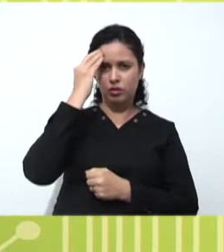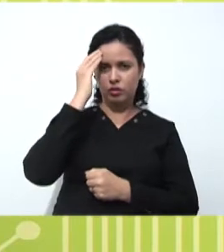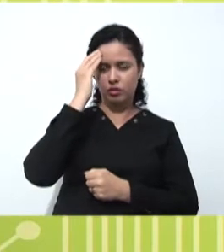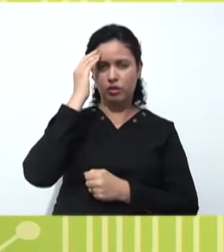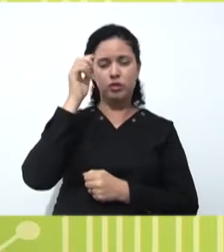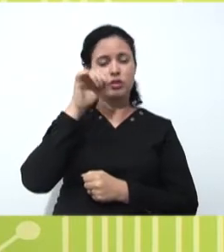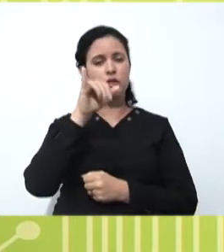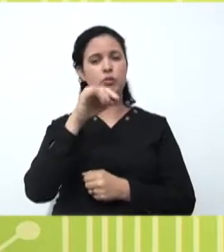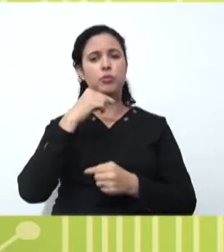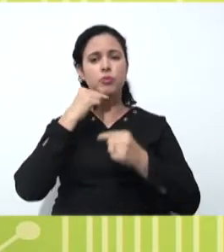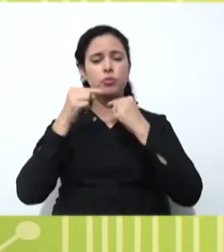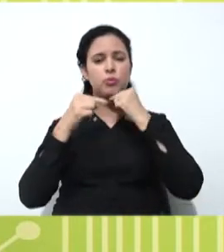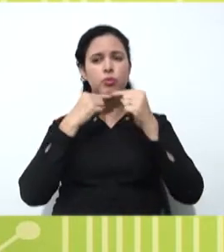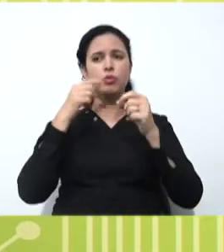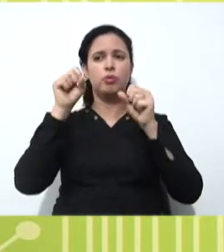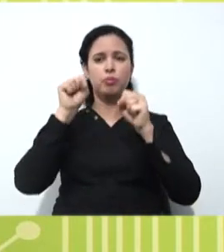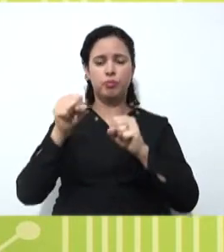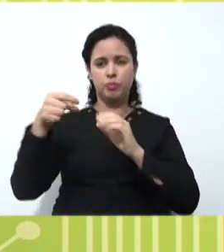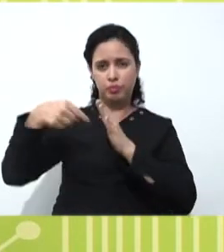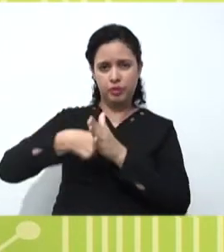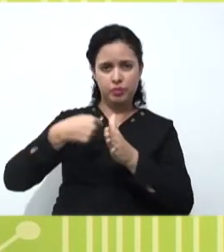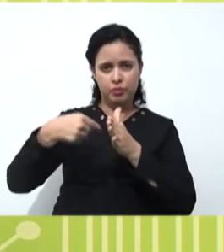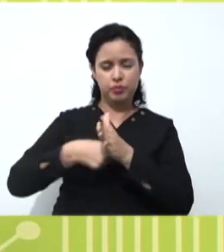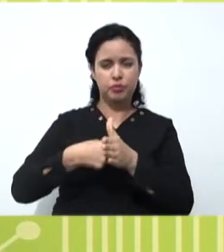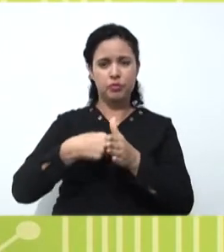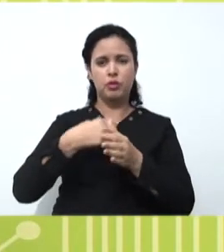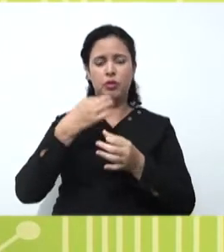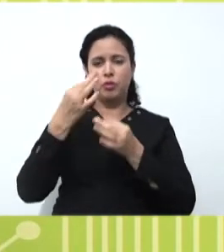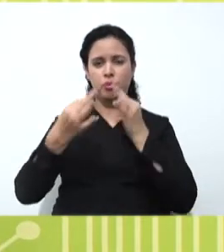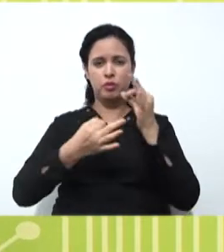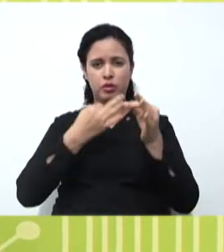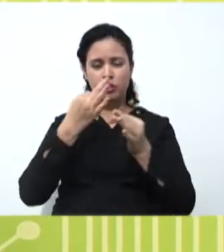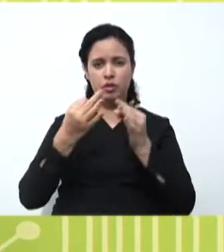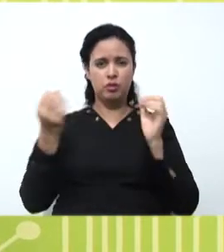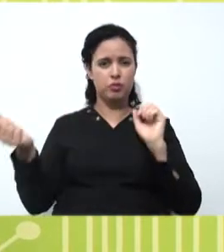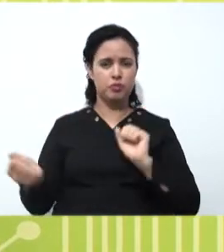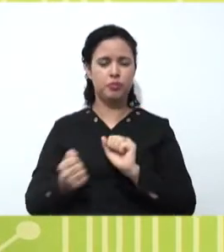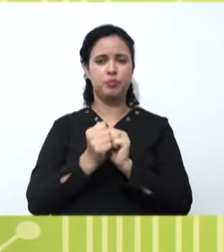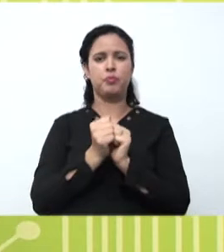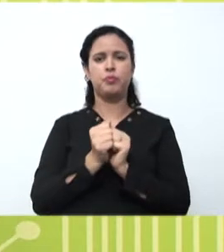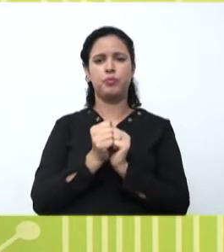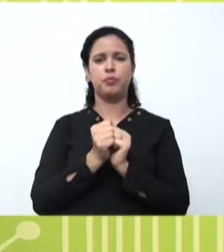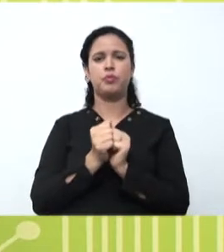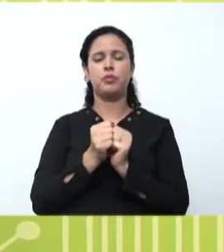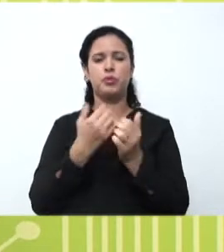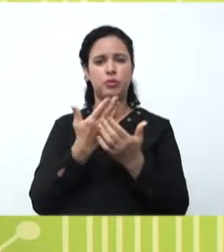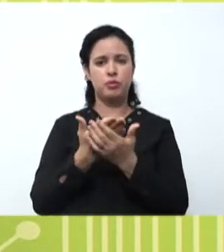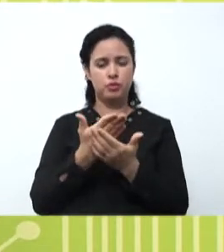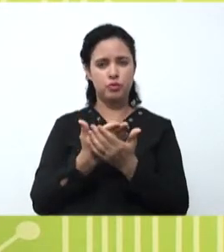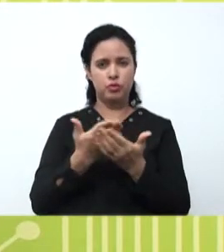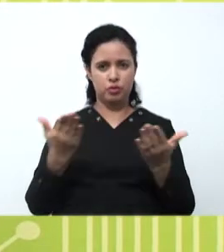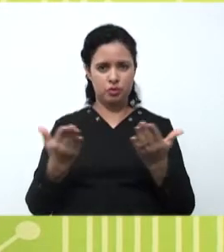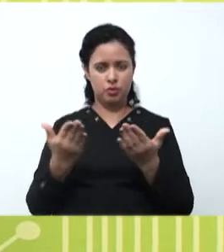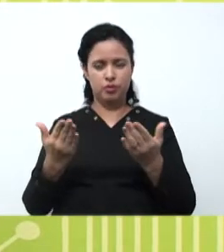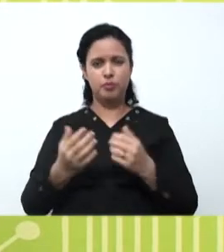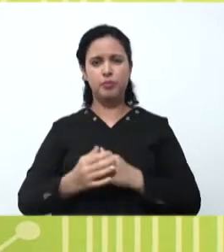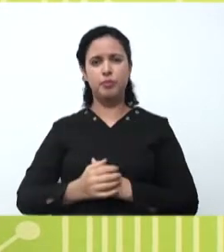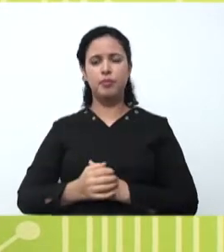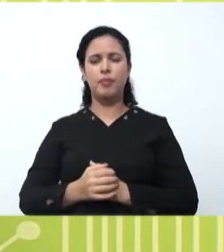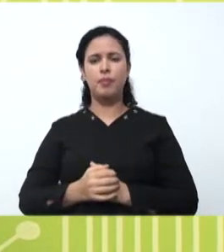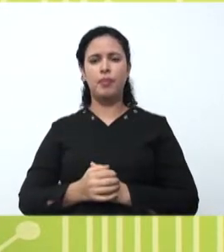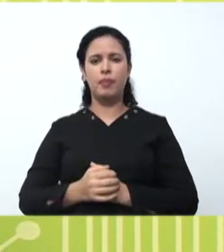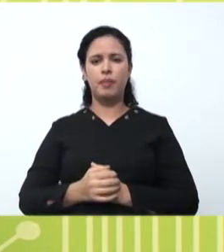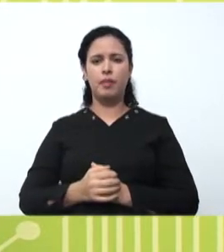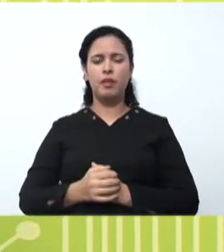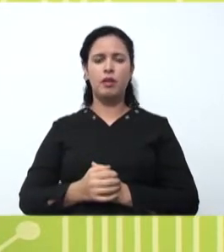se não compreenderem, manda pergunta para a gente, mande um comentário para a gente, participe com a gente dessa aula inicial. A gente fala